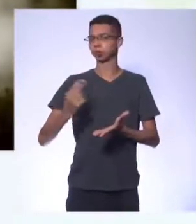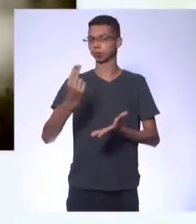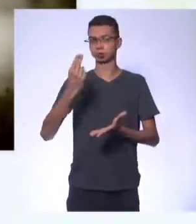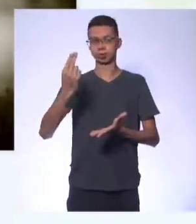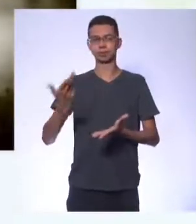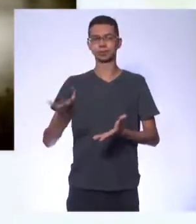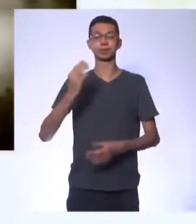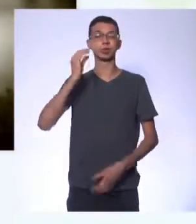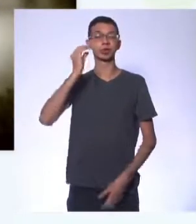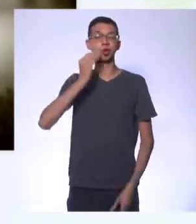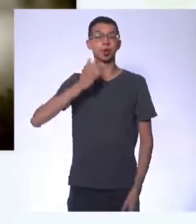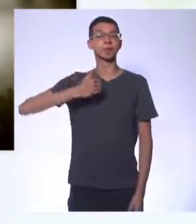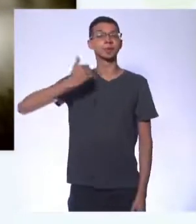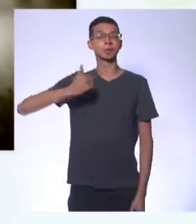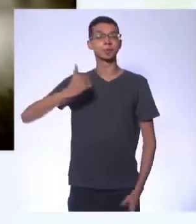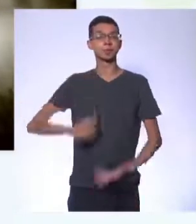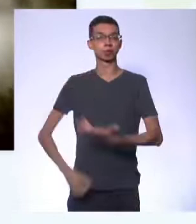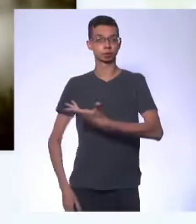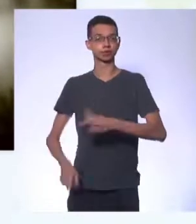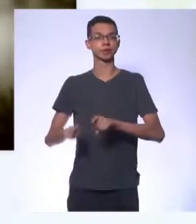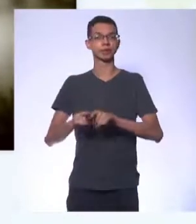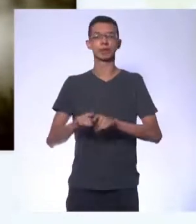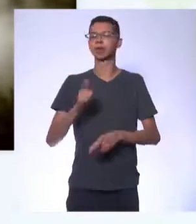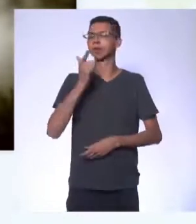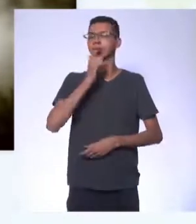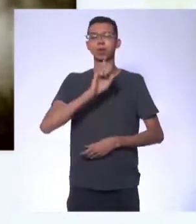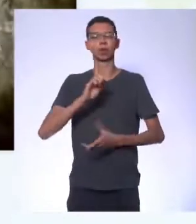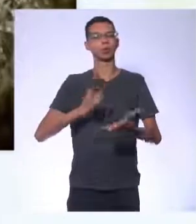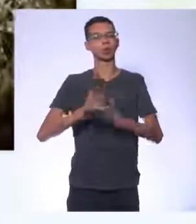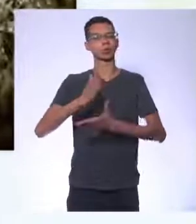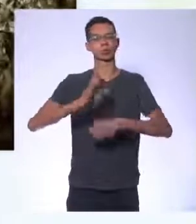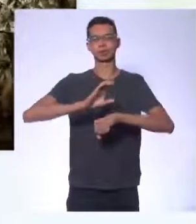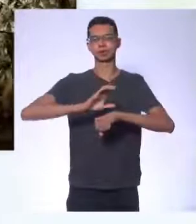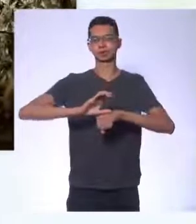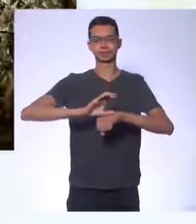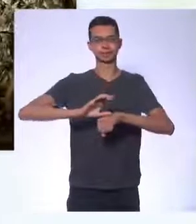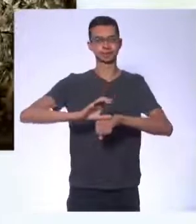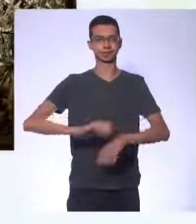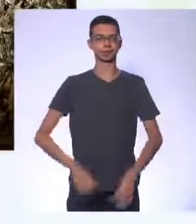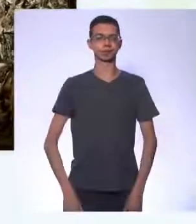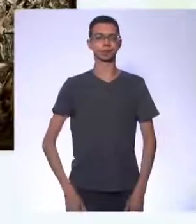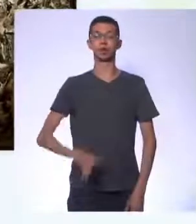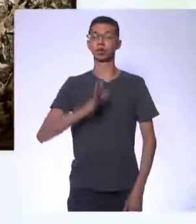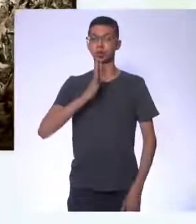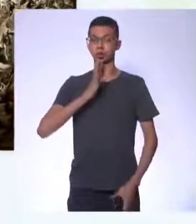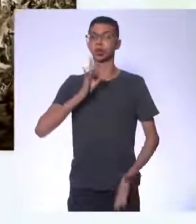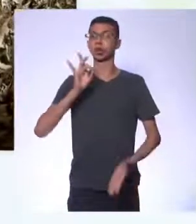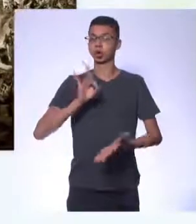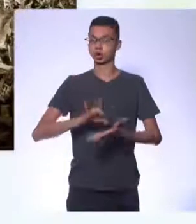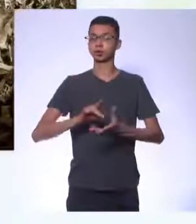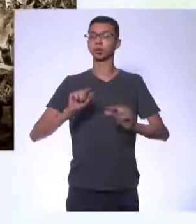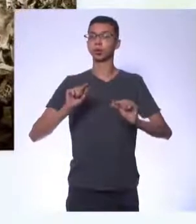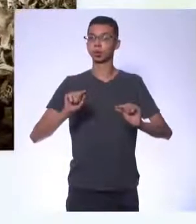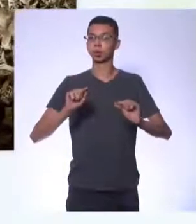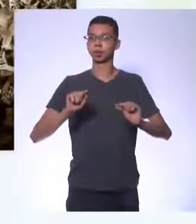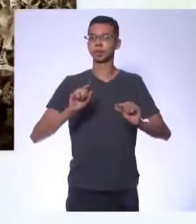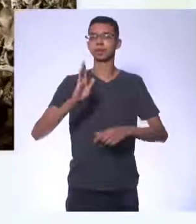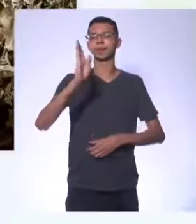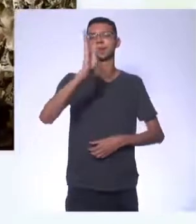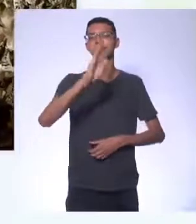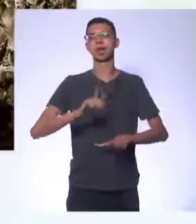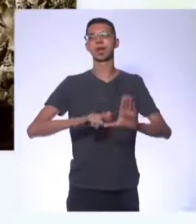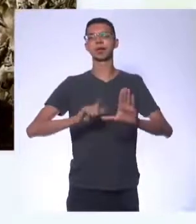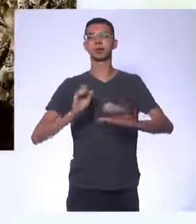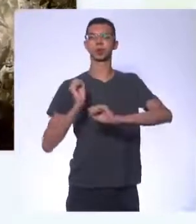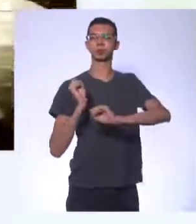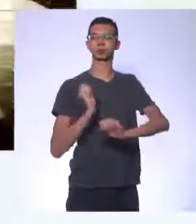Dom Pedro I sem conseguir aprovar a Constituição. Para reconhecer a independência do Brasil, o Reino Unido impõe uma série